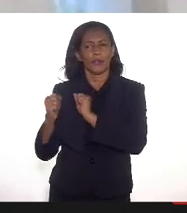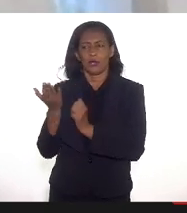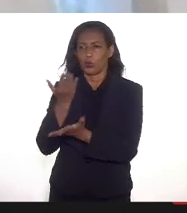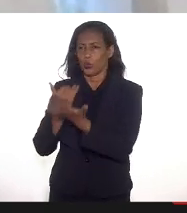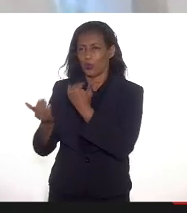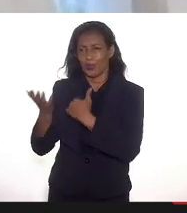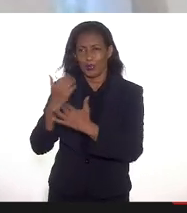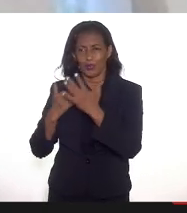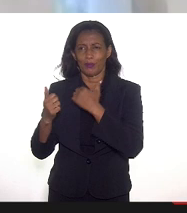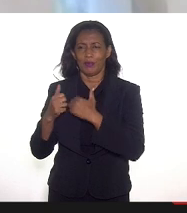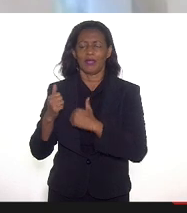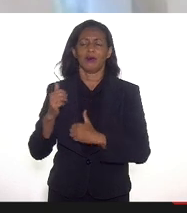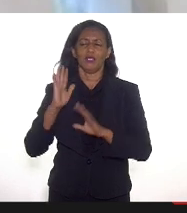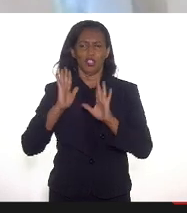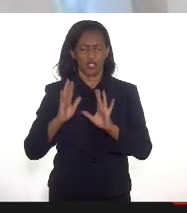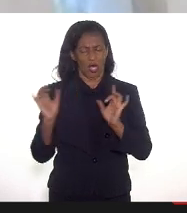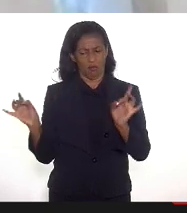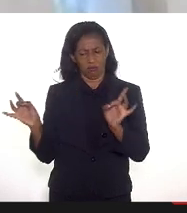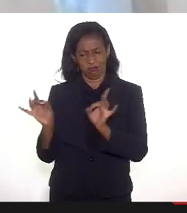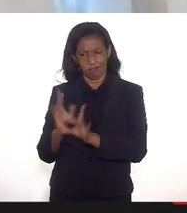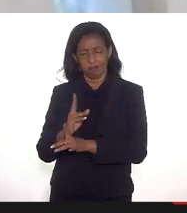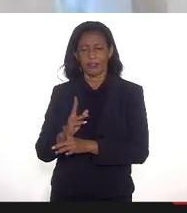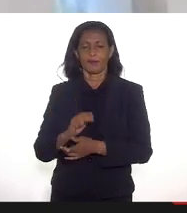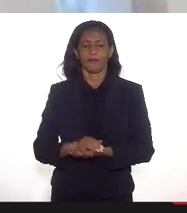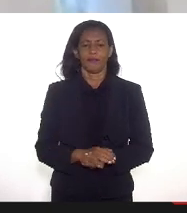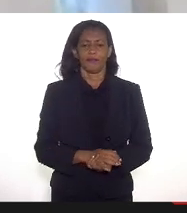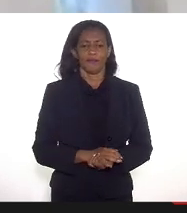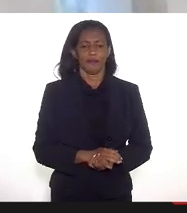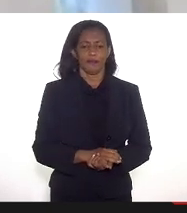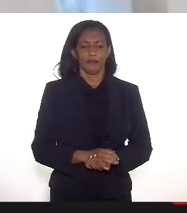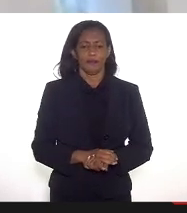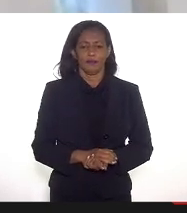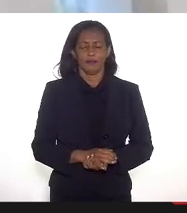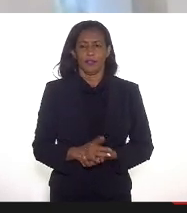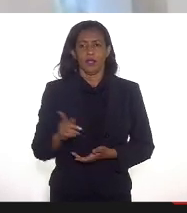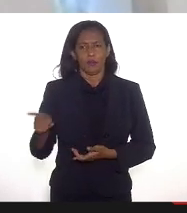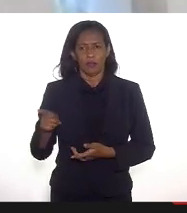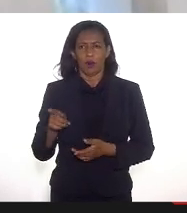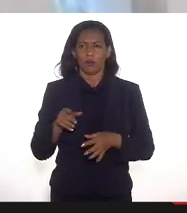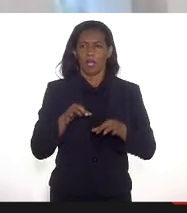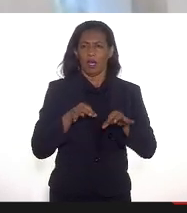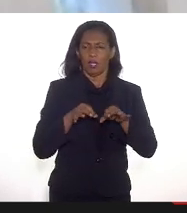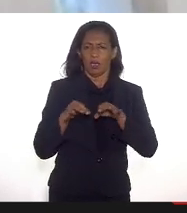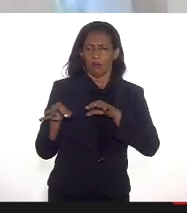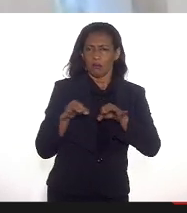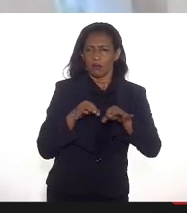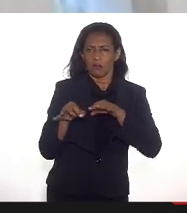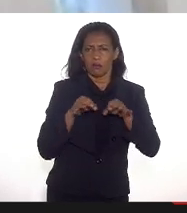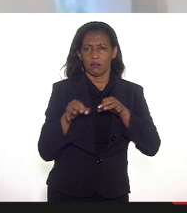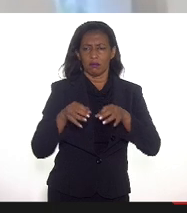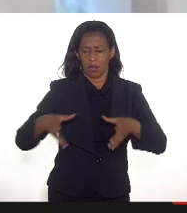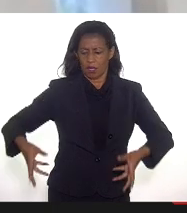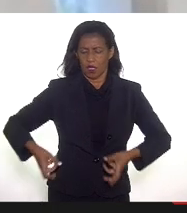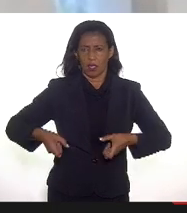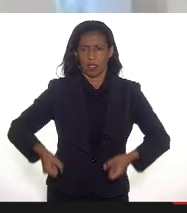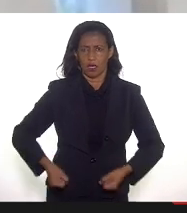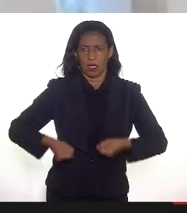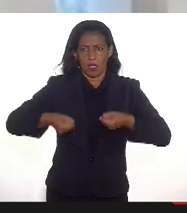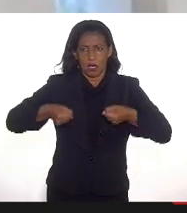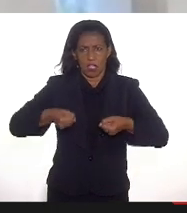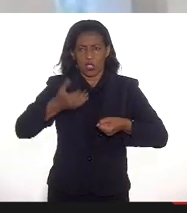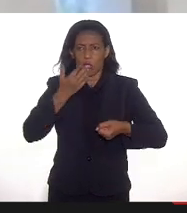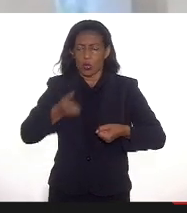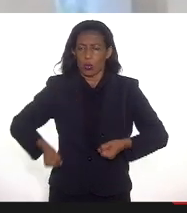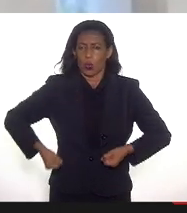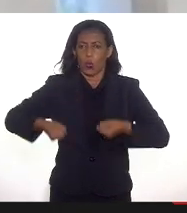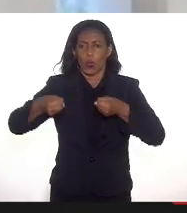de alimentos e a vencedora do certame, e estaremos regularizando a distribuição das cestas básicas